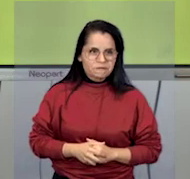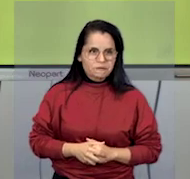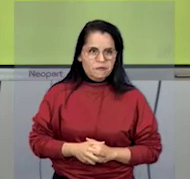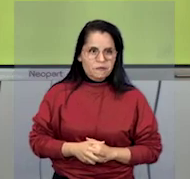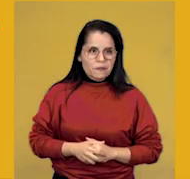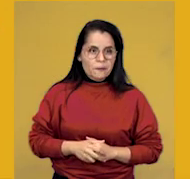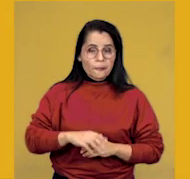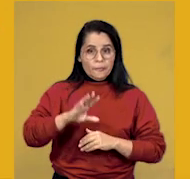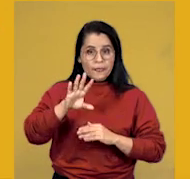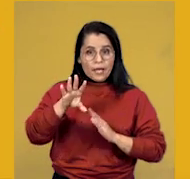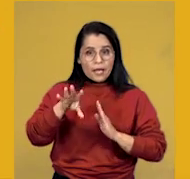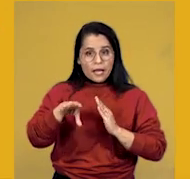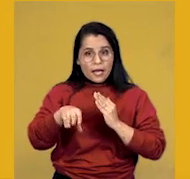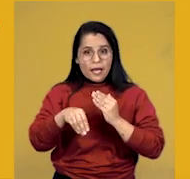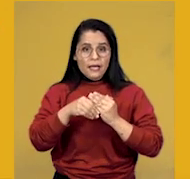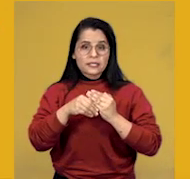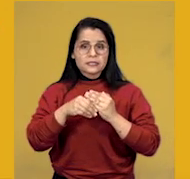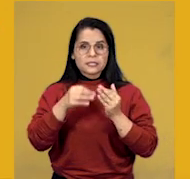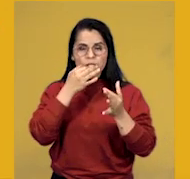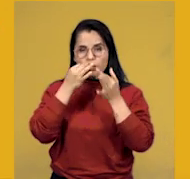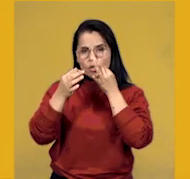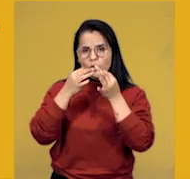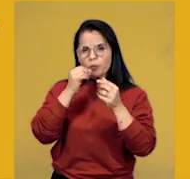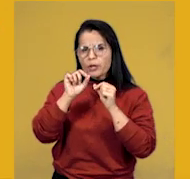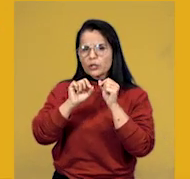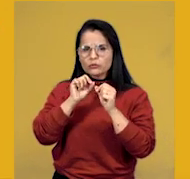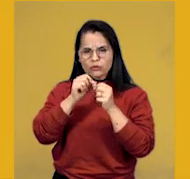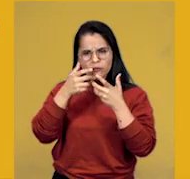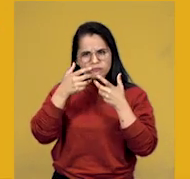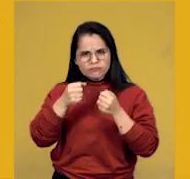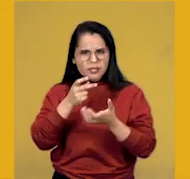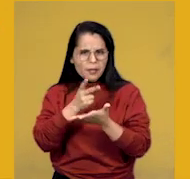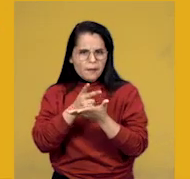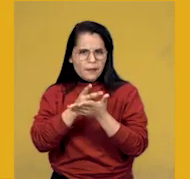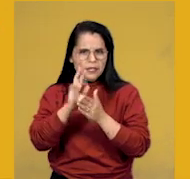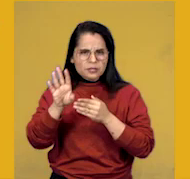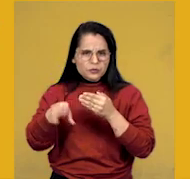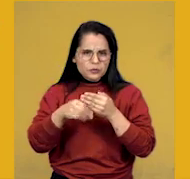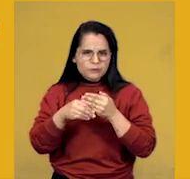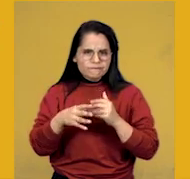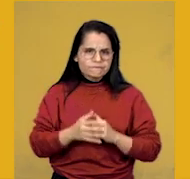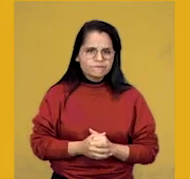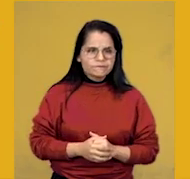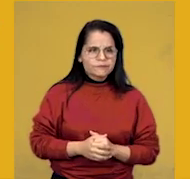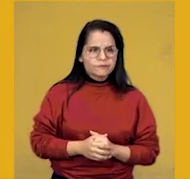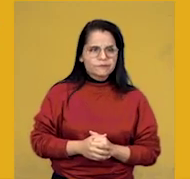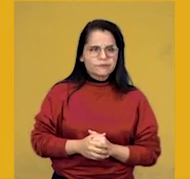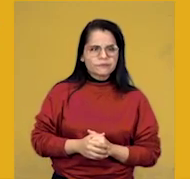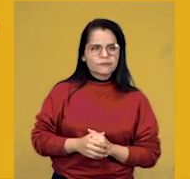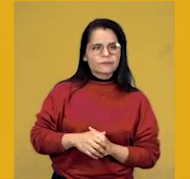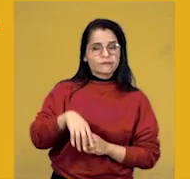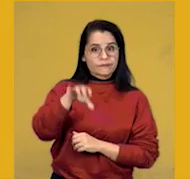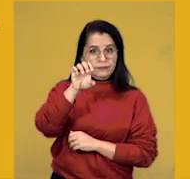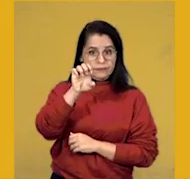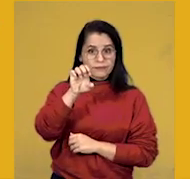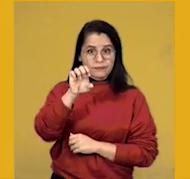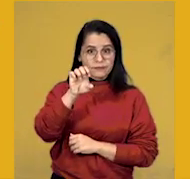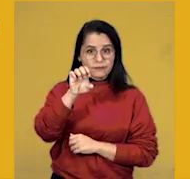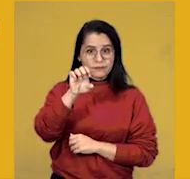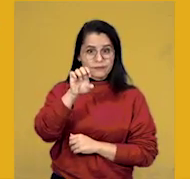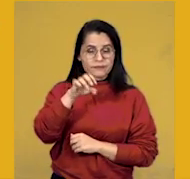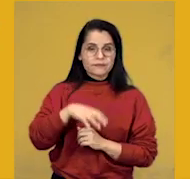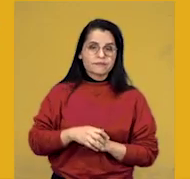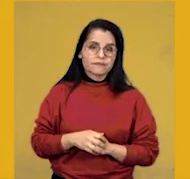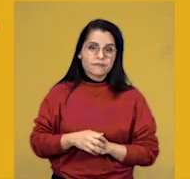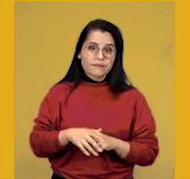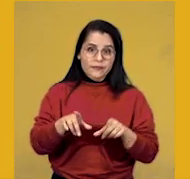que acrescentam um argumento em favor de uma mesma conclusão. O e, que é uma conjunção.